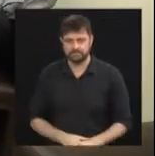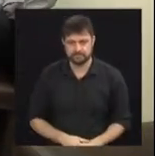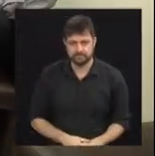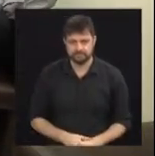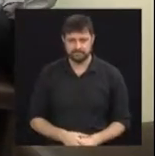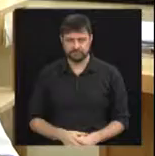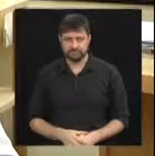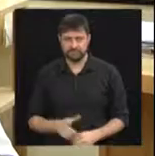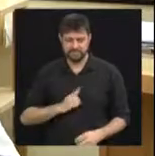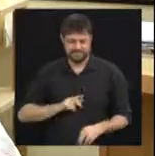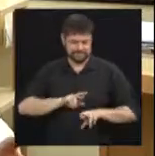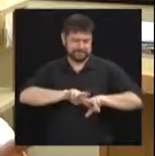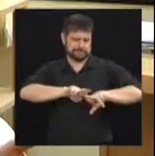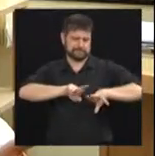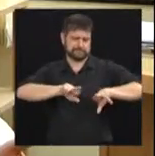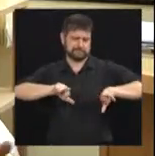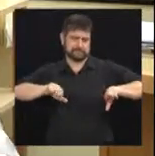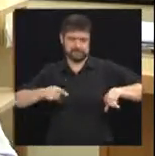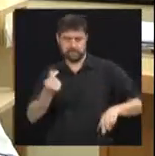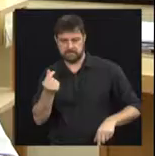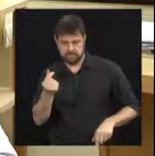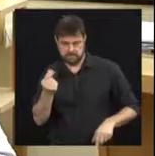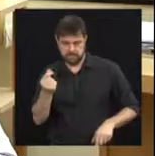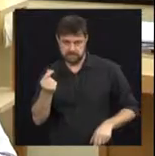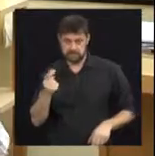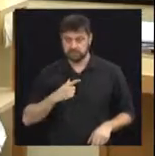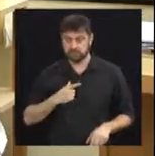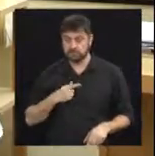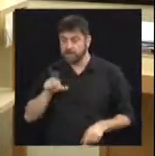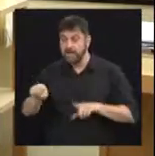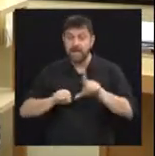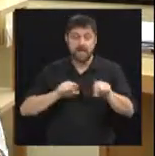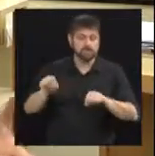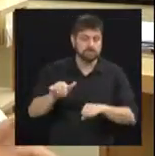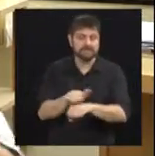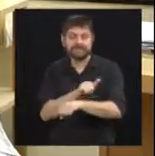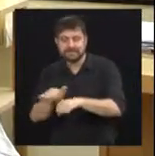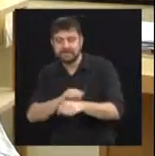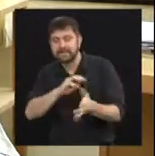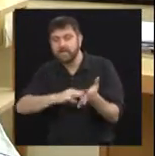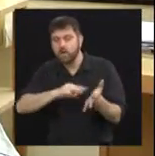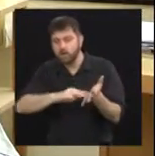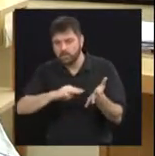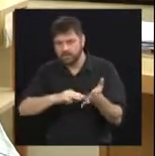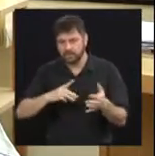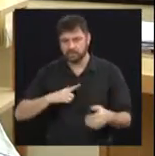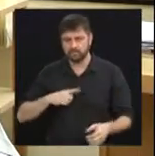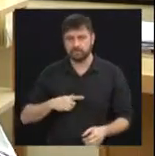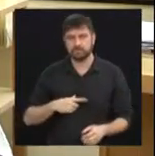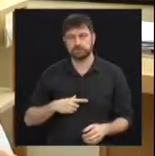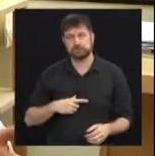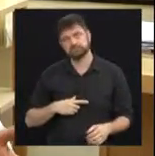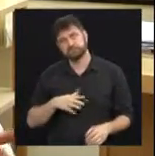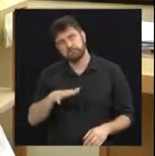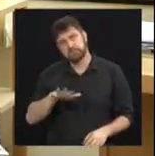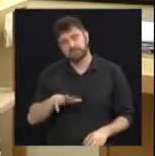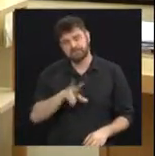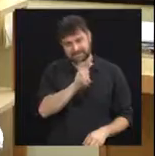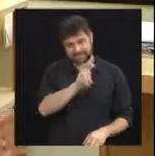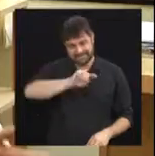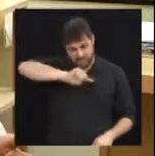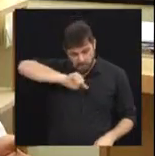dos tratamentos varia bastante, dependendo até mesmo do tipo de tratamento indicado. Esse valor pode variar